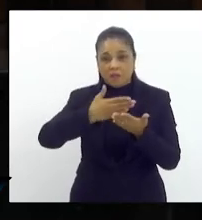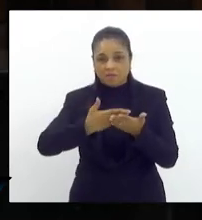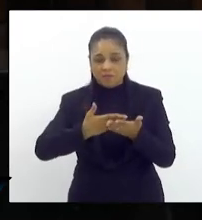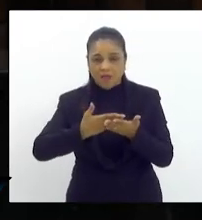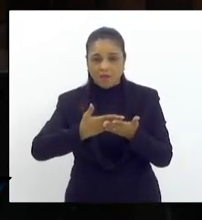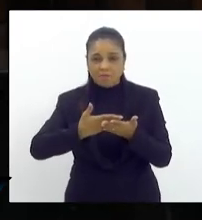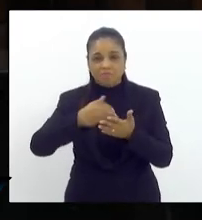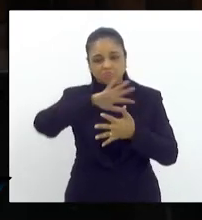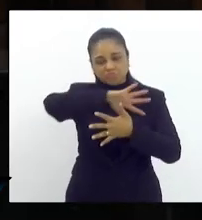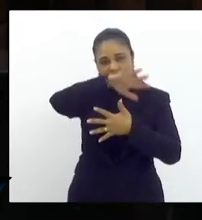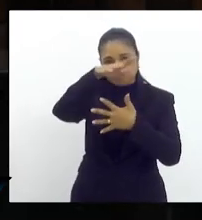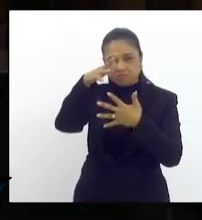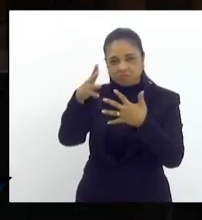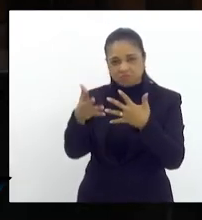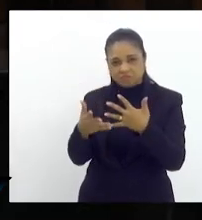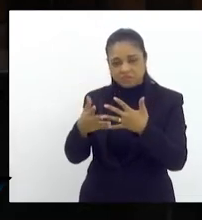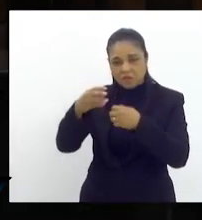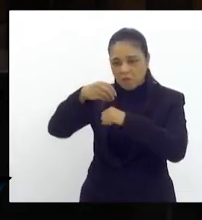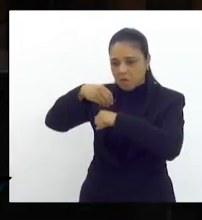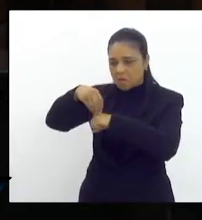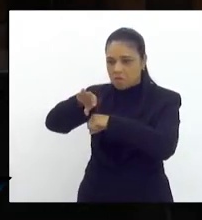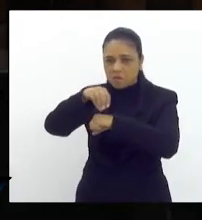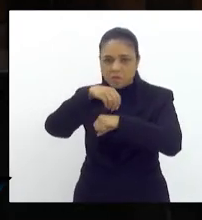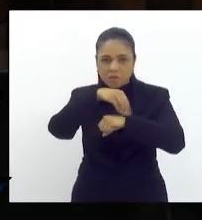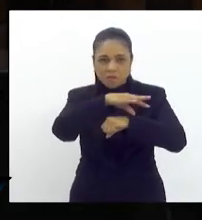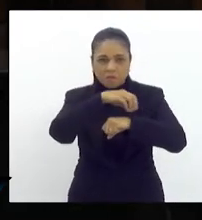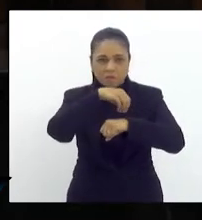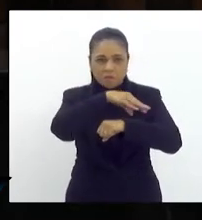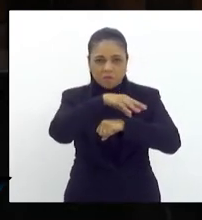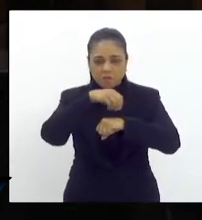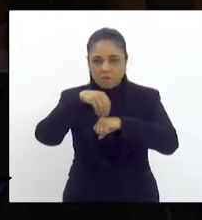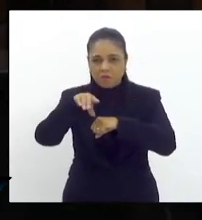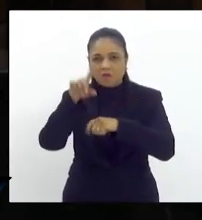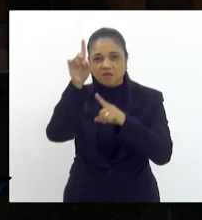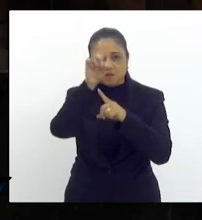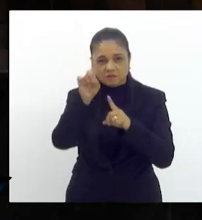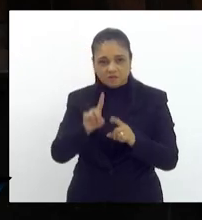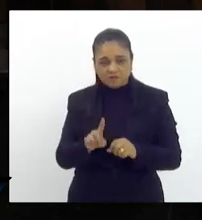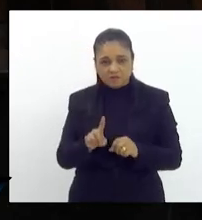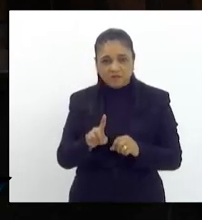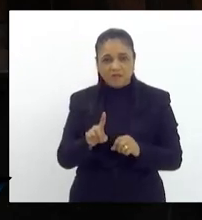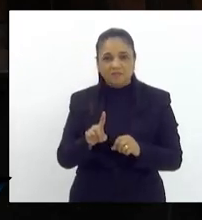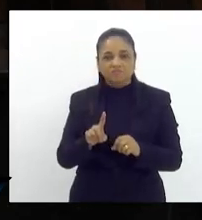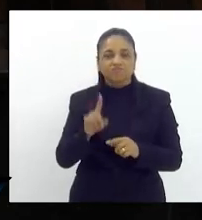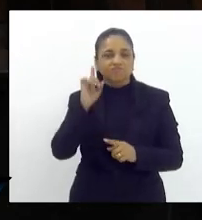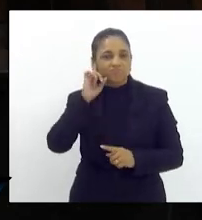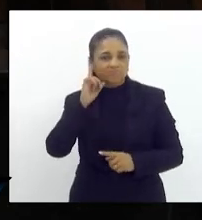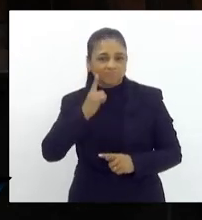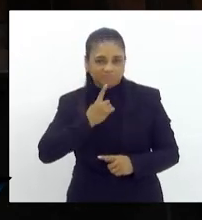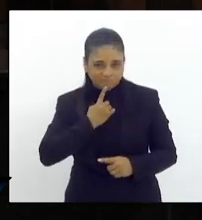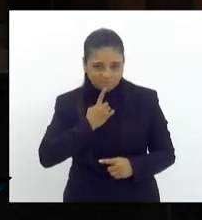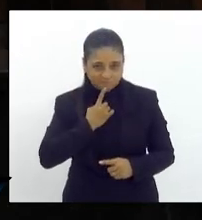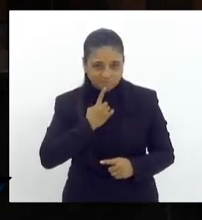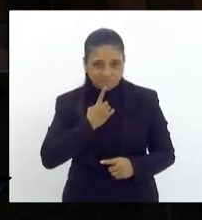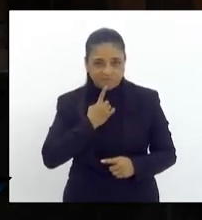língua de libras que leva a nossa voz aos deficientes auditivos